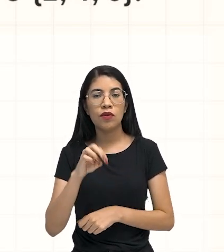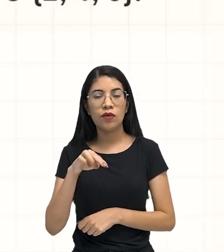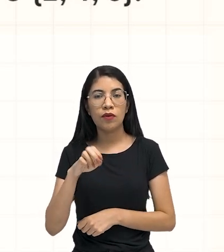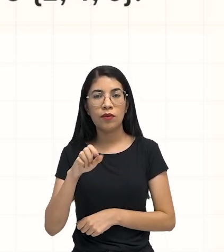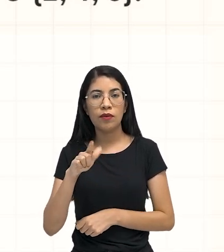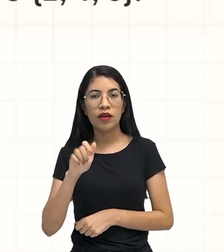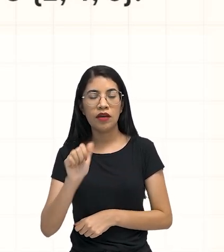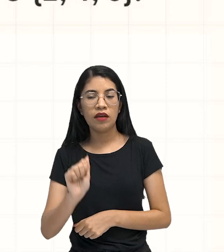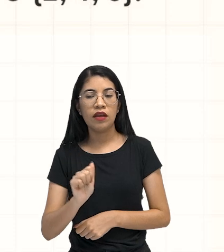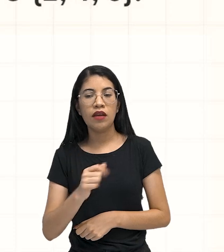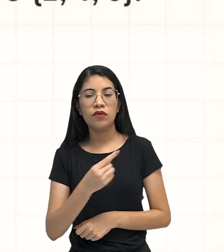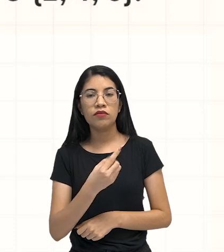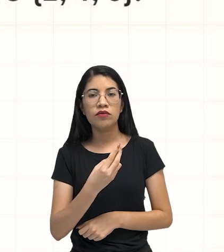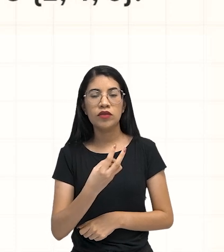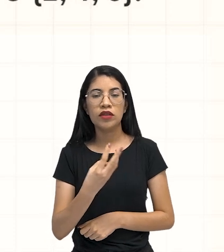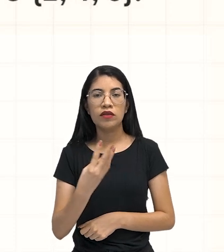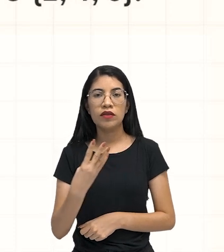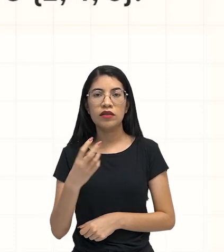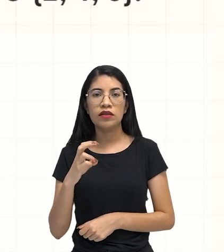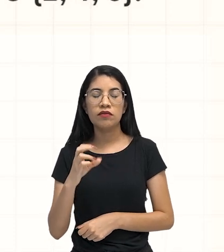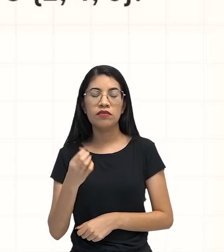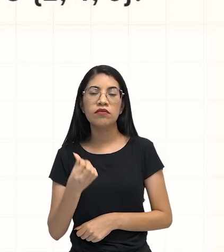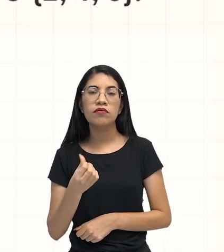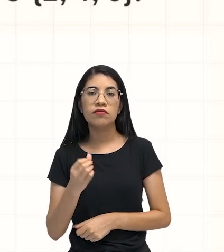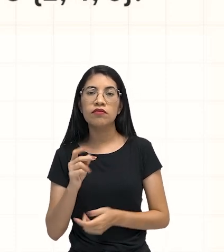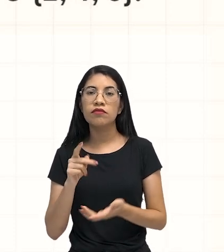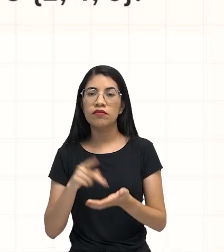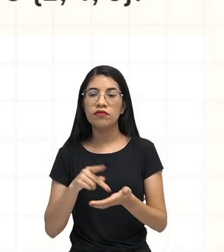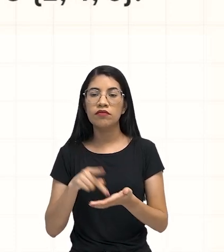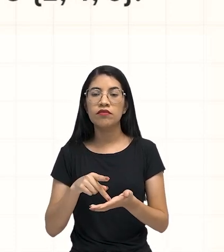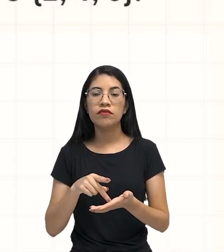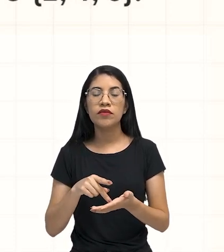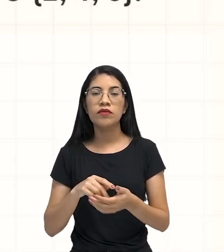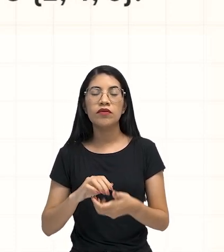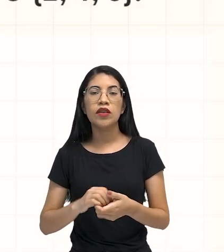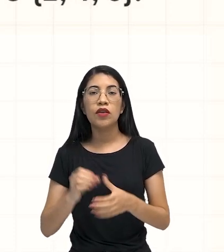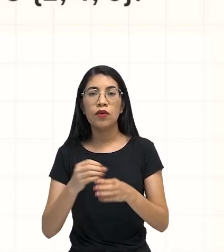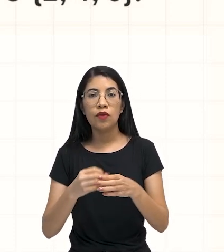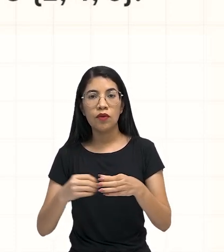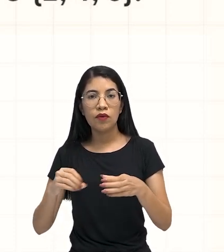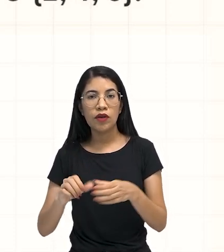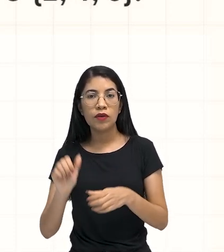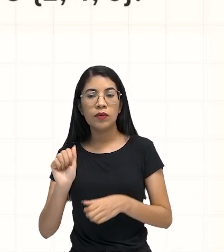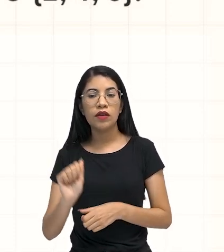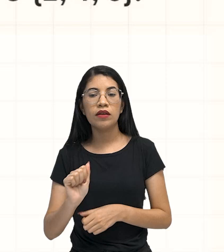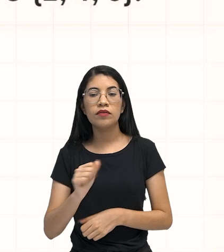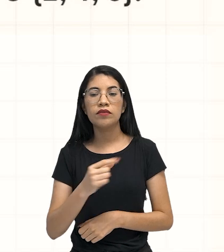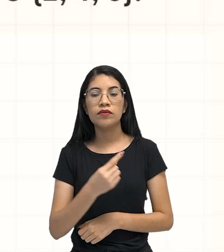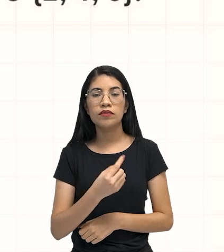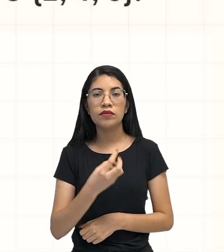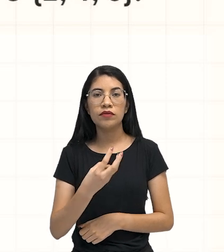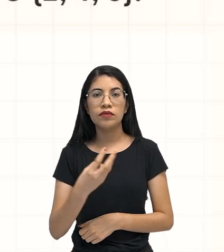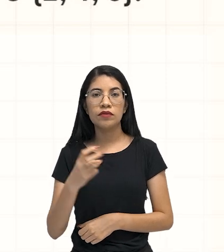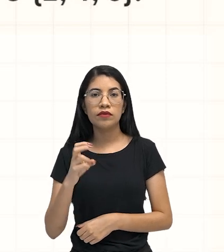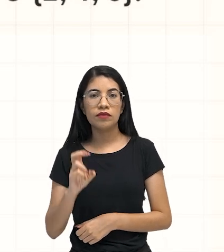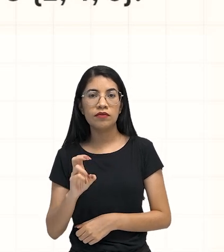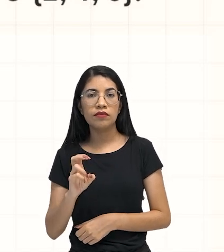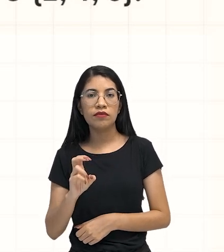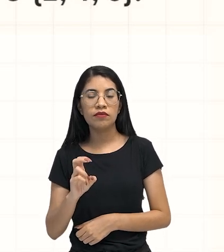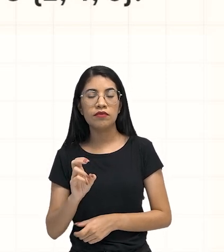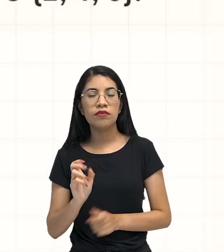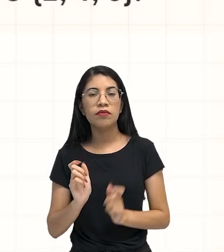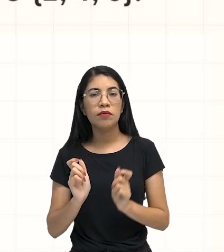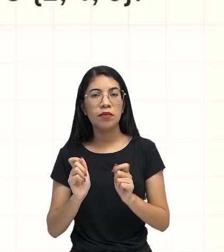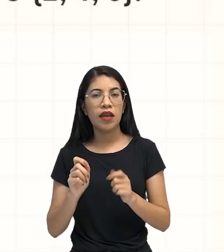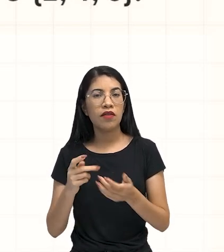1, 2, 3, 4, 5, 6. Beleza, isso aqui é verdade. E o evento A é 1, 3 e 5.